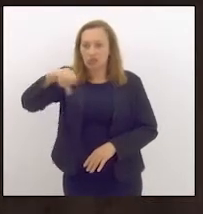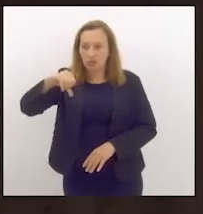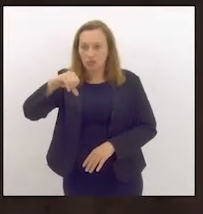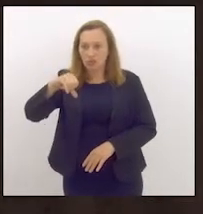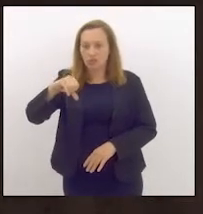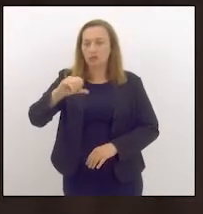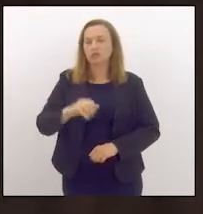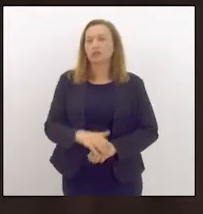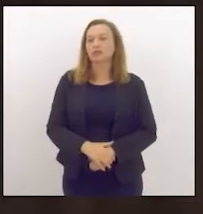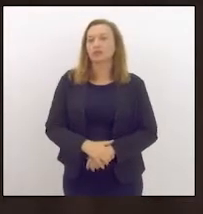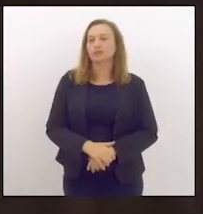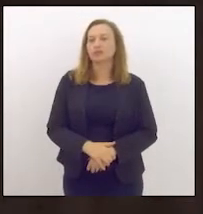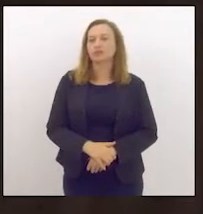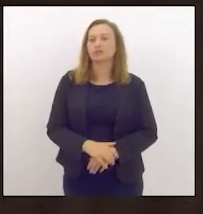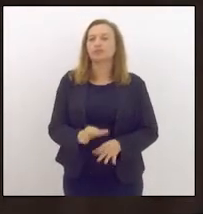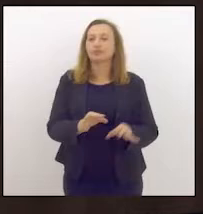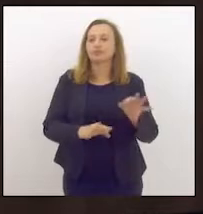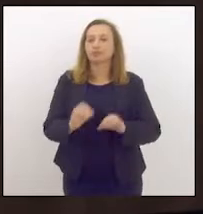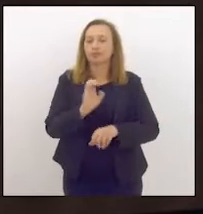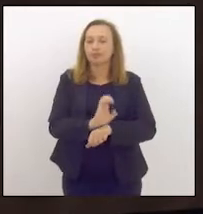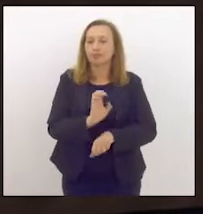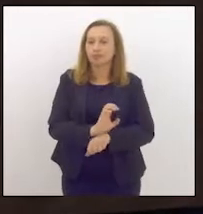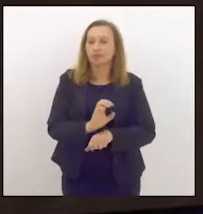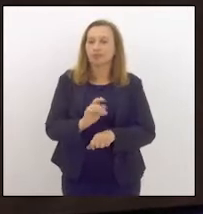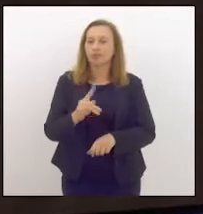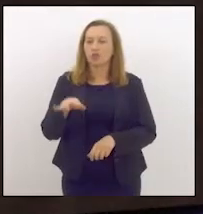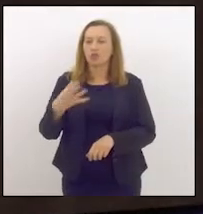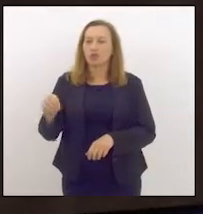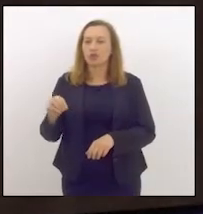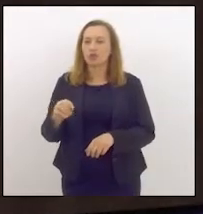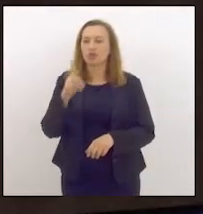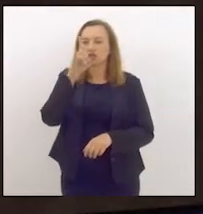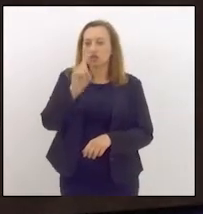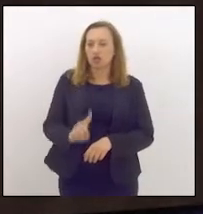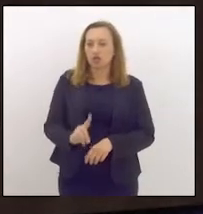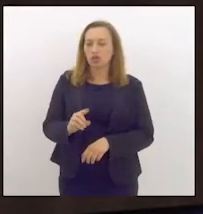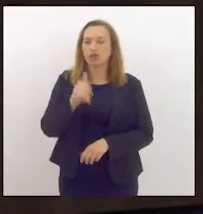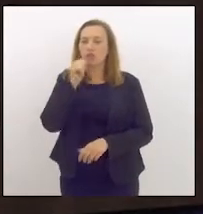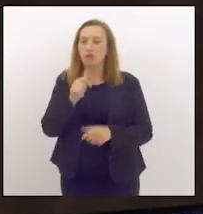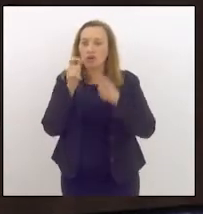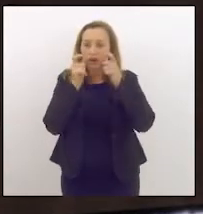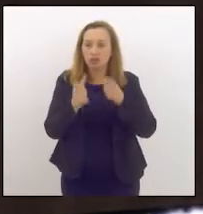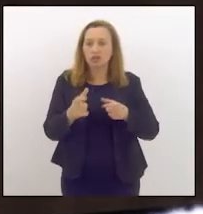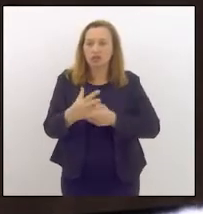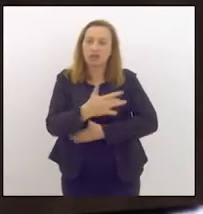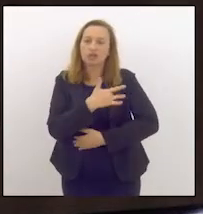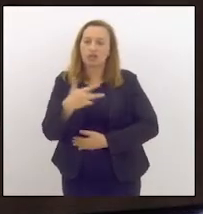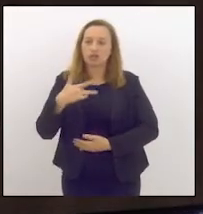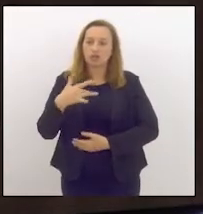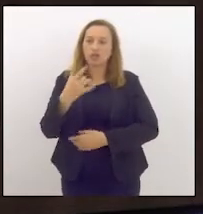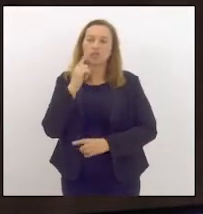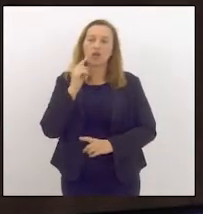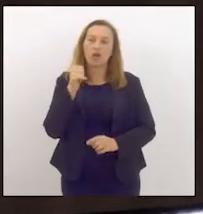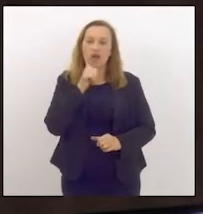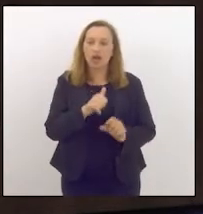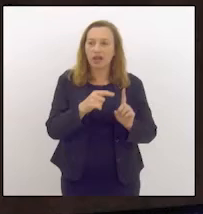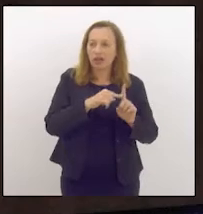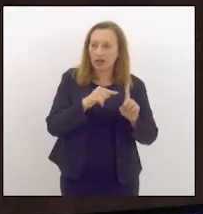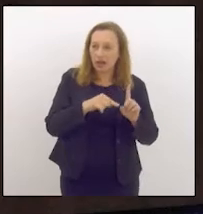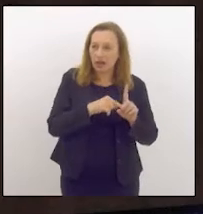que dispõe o seu programa Estadual de promoção dos direitos da mulher na atenção à saúde da gestante